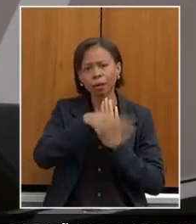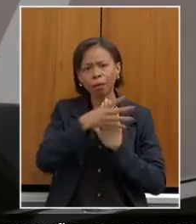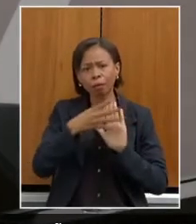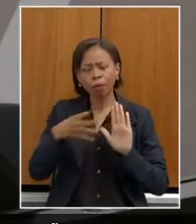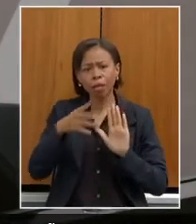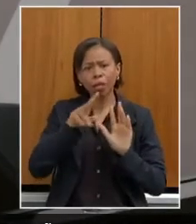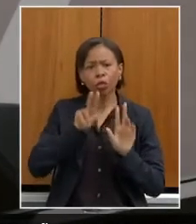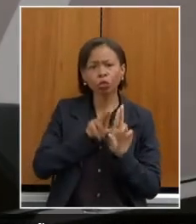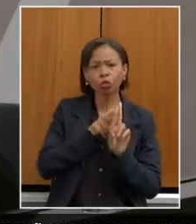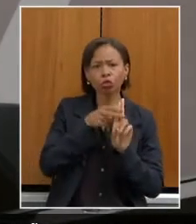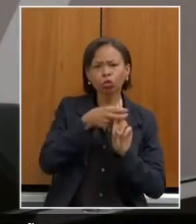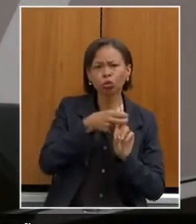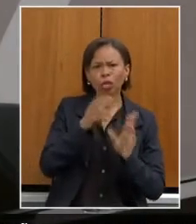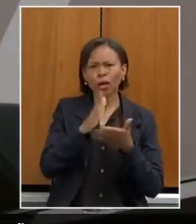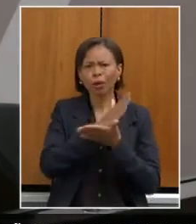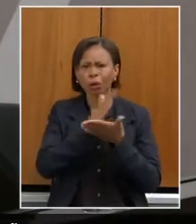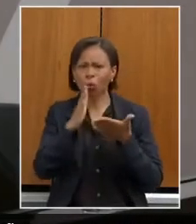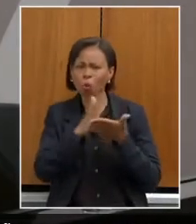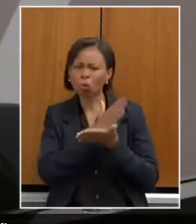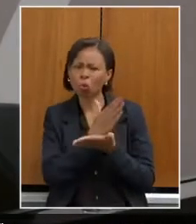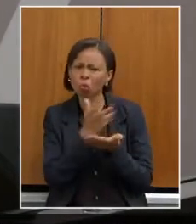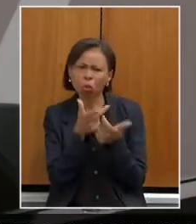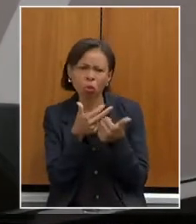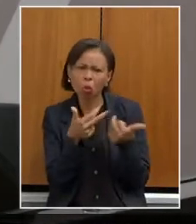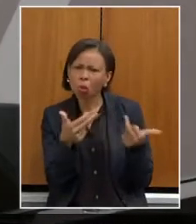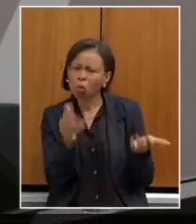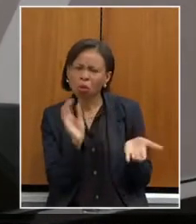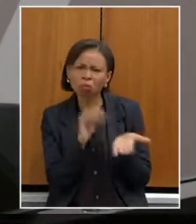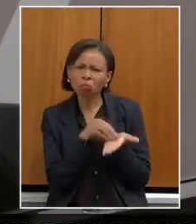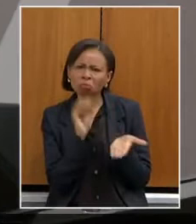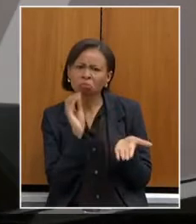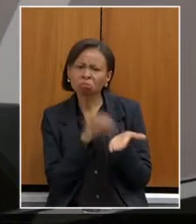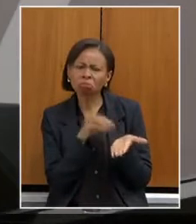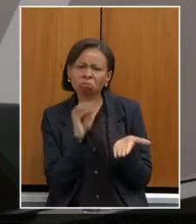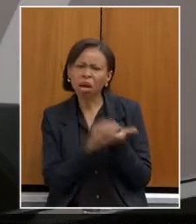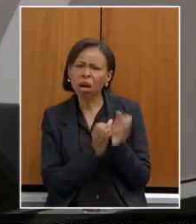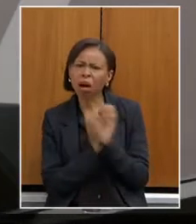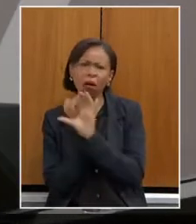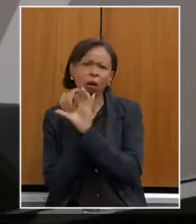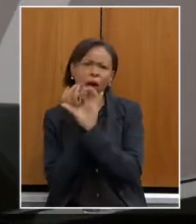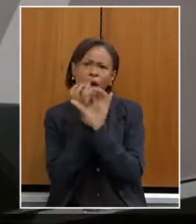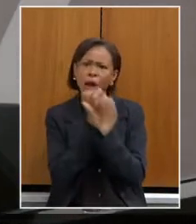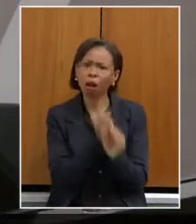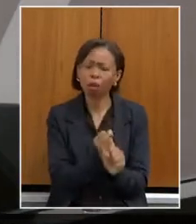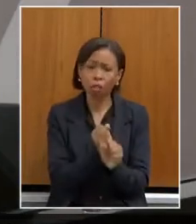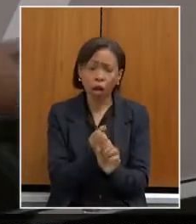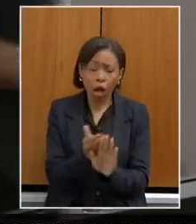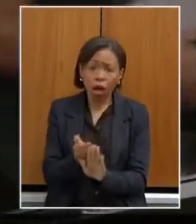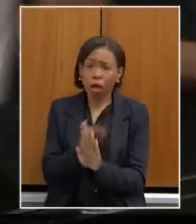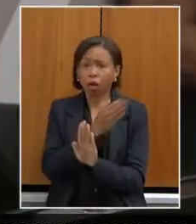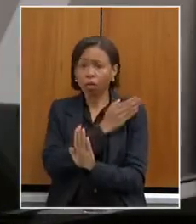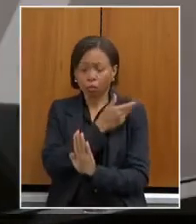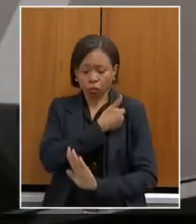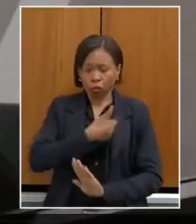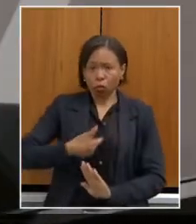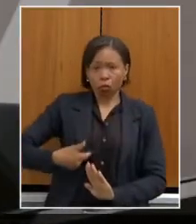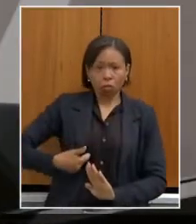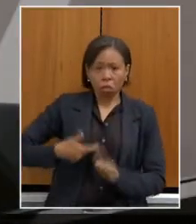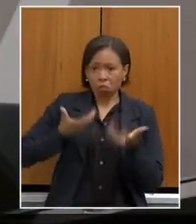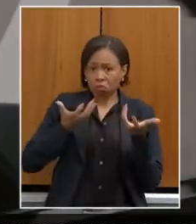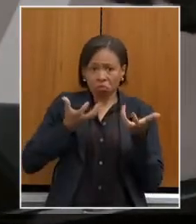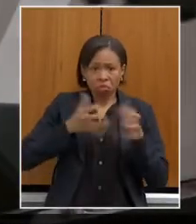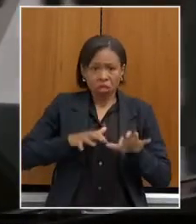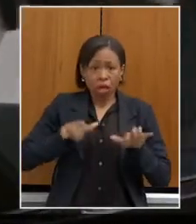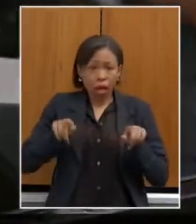que tem 20 anos sem nenhuma recomposição parece que para os governos anteriores não havia essa vontade e agora